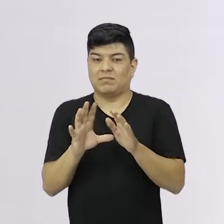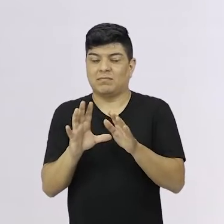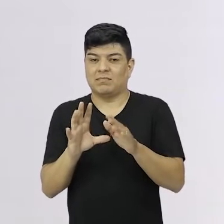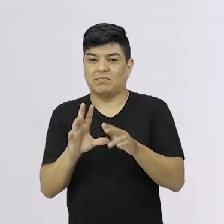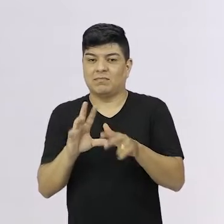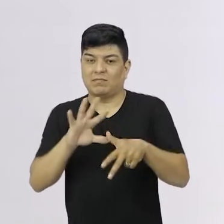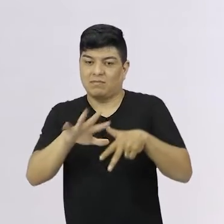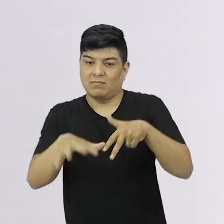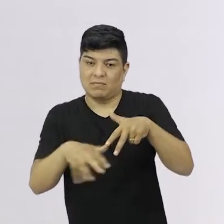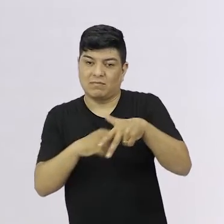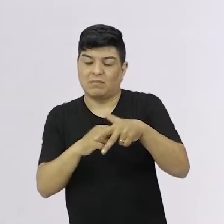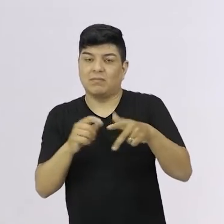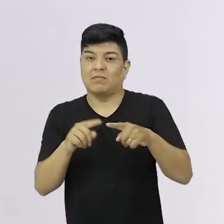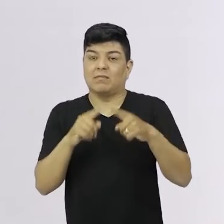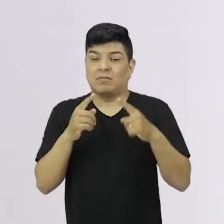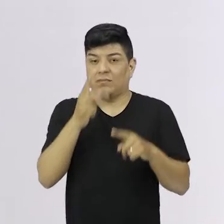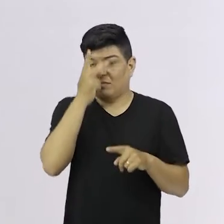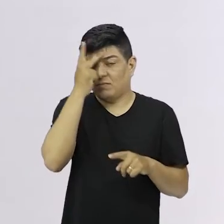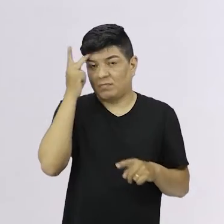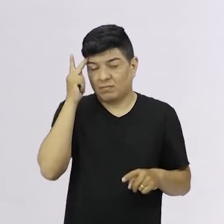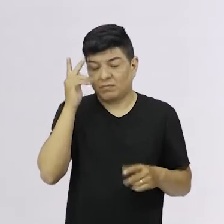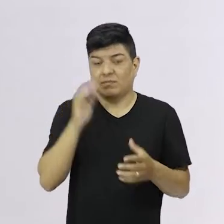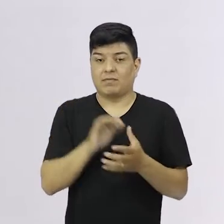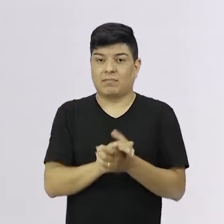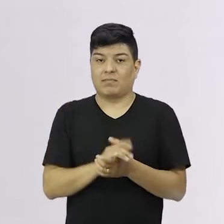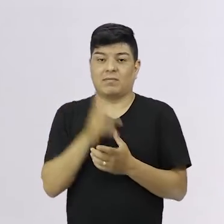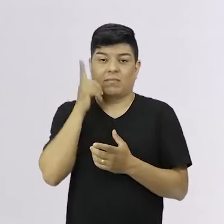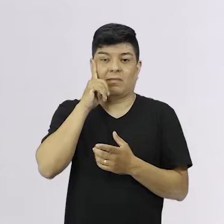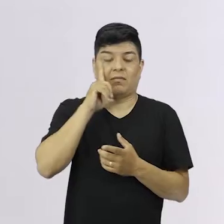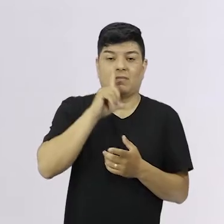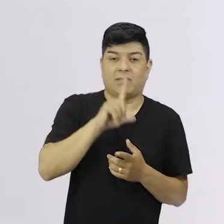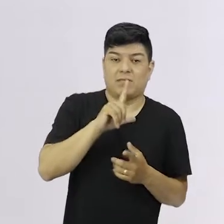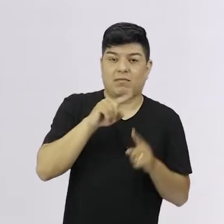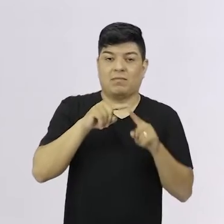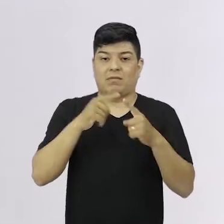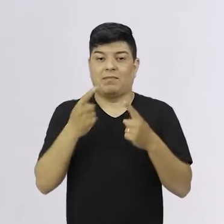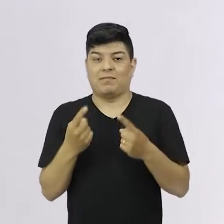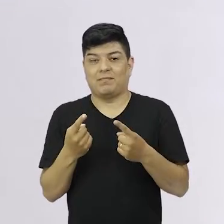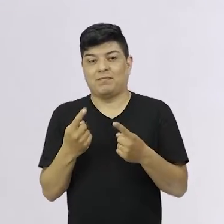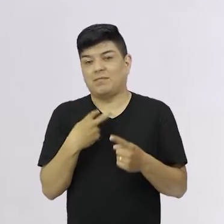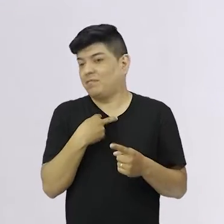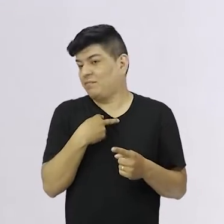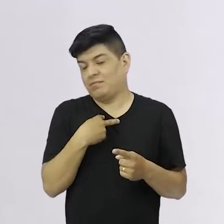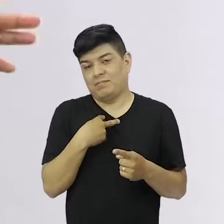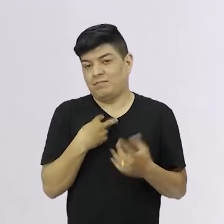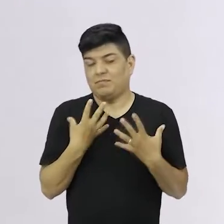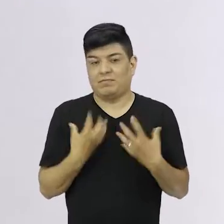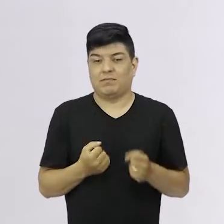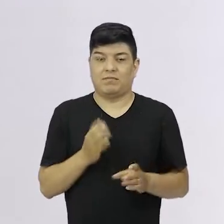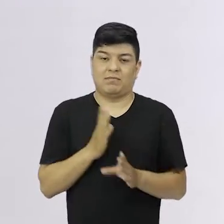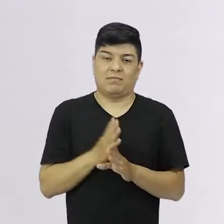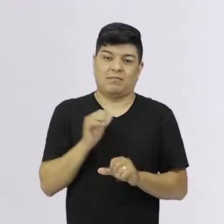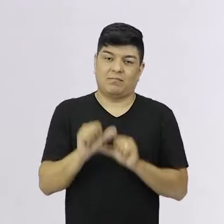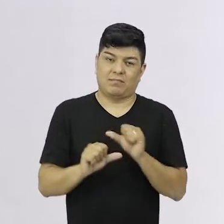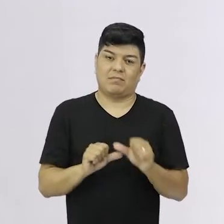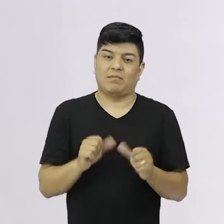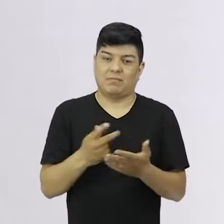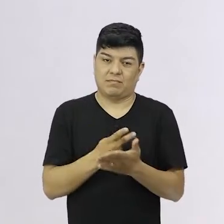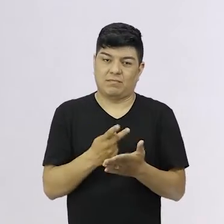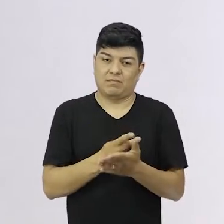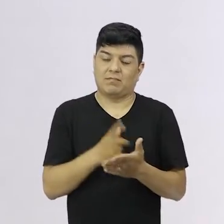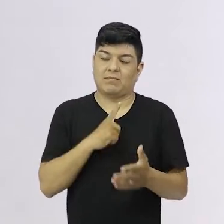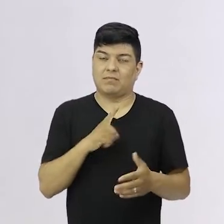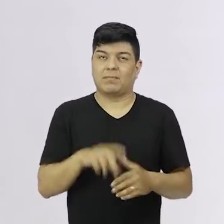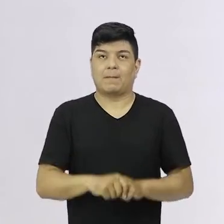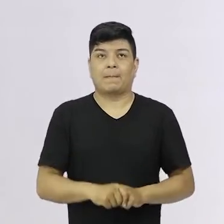a degola era conhecida como quando alguém ganhava as eleições, mas era degolado, ele não poderia, então, assumir por conta dessas questões, ok,